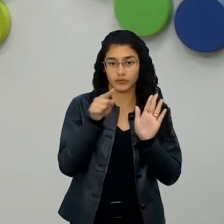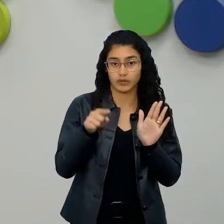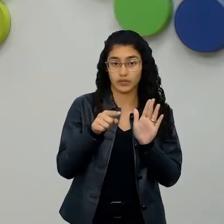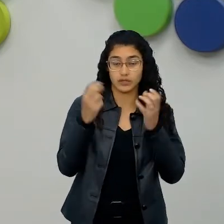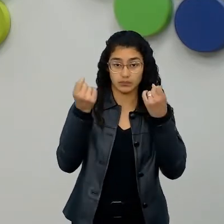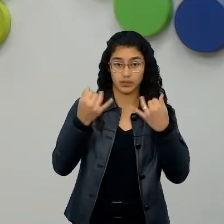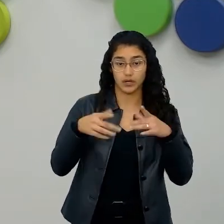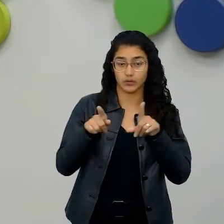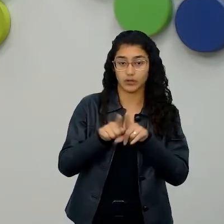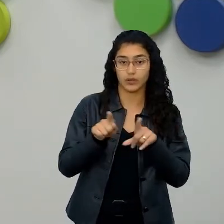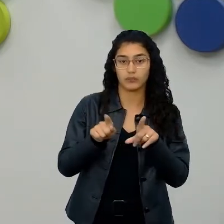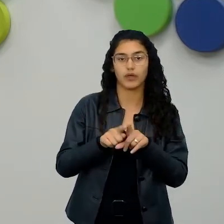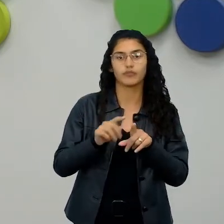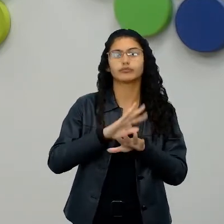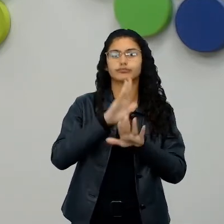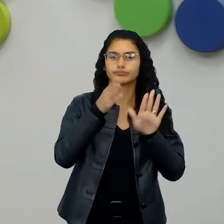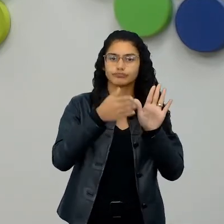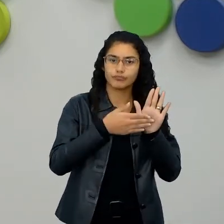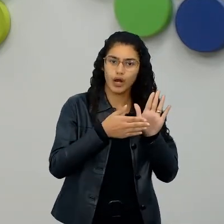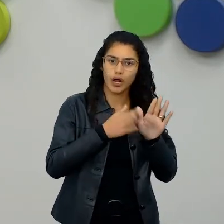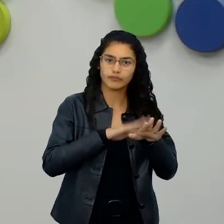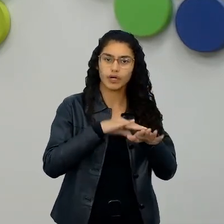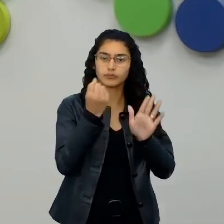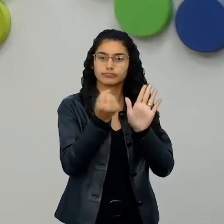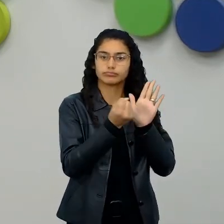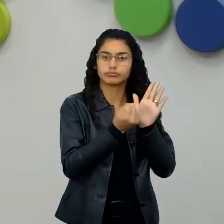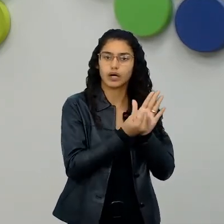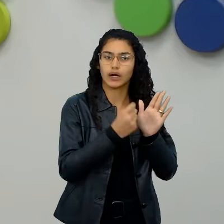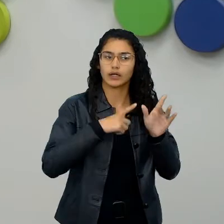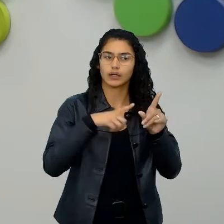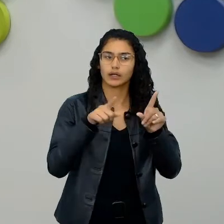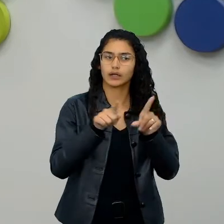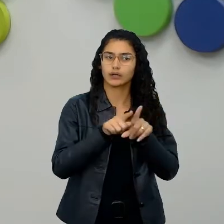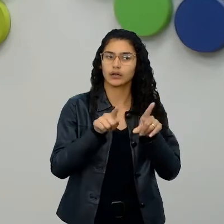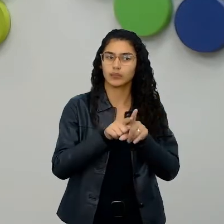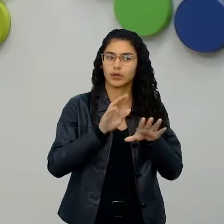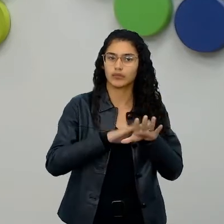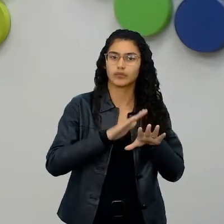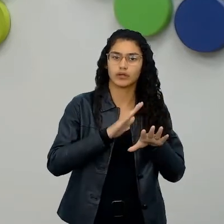foi colado um estereótipo nela, que é o estereótipo da